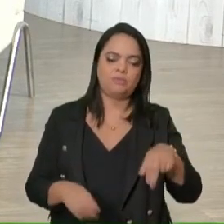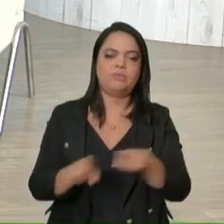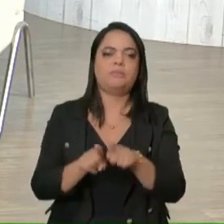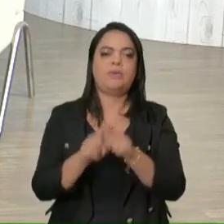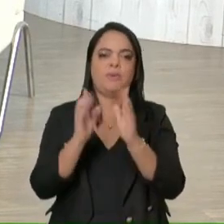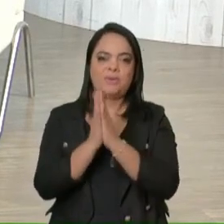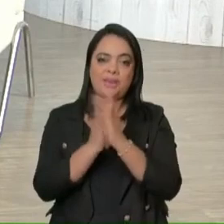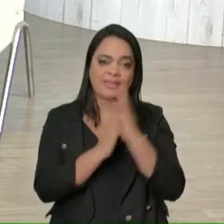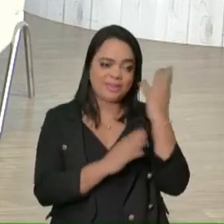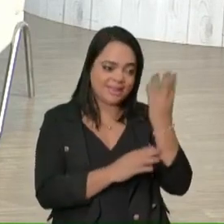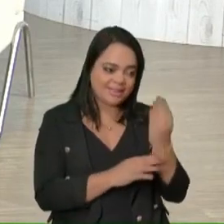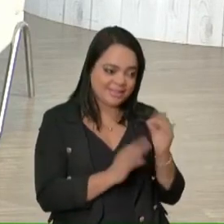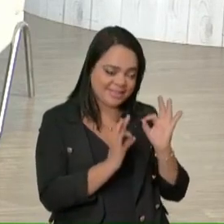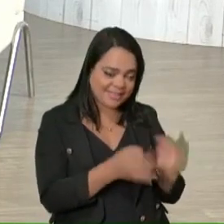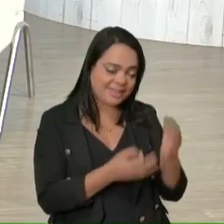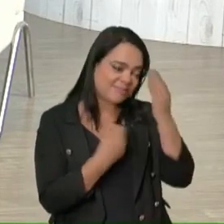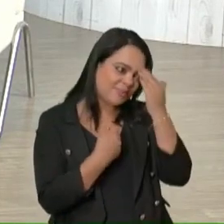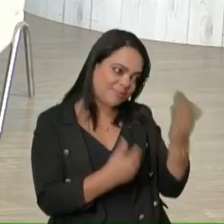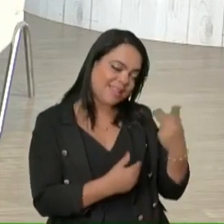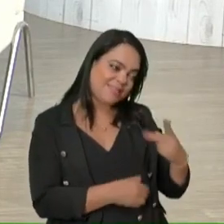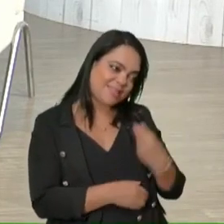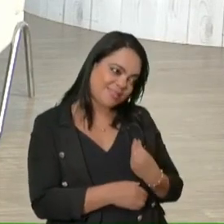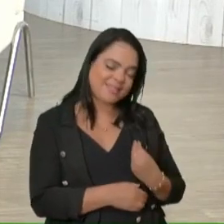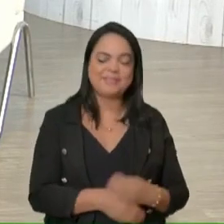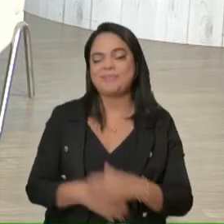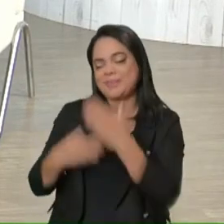né? Certo, Poliana? Certo. Muito obrigado pela sua